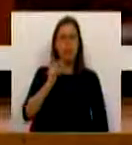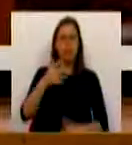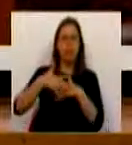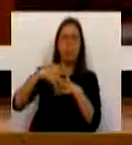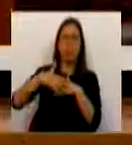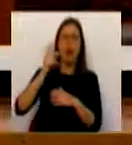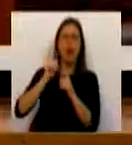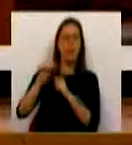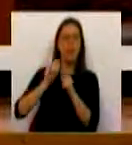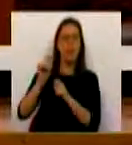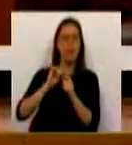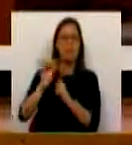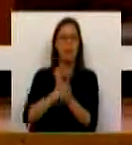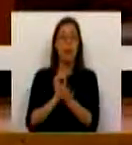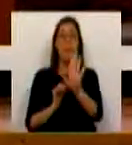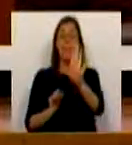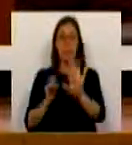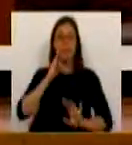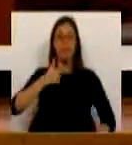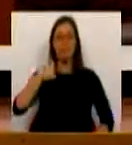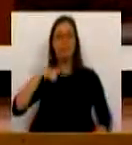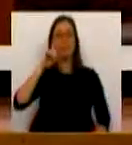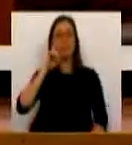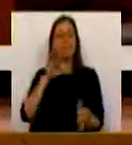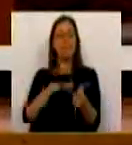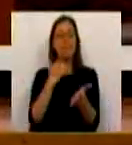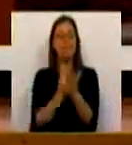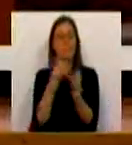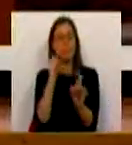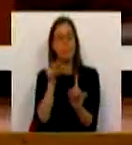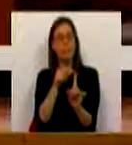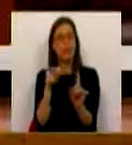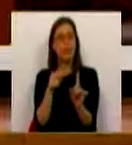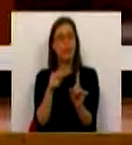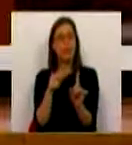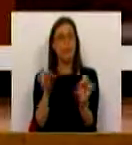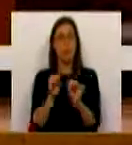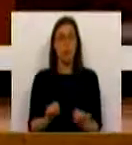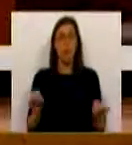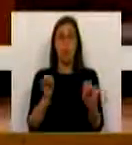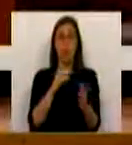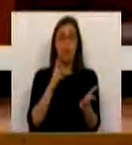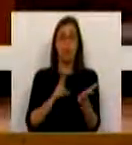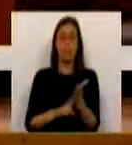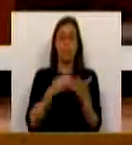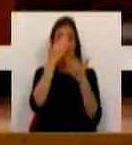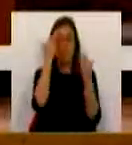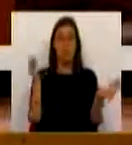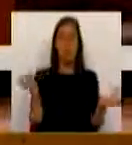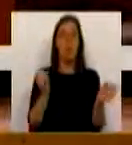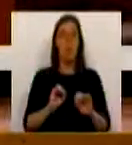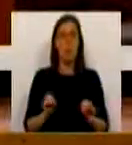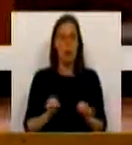contributivas, mas, sobretudo, defendendo sempre a perspectiva que não existe uma verdadeira